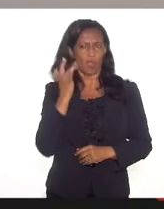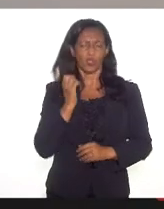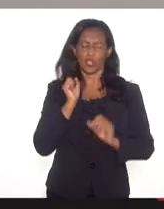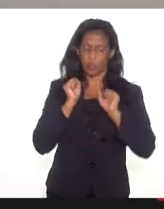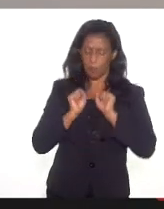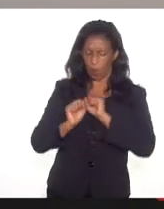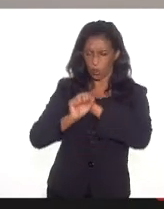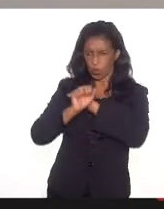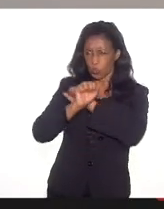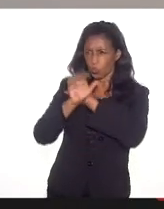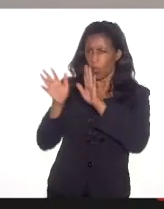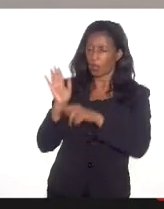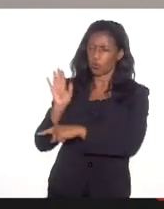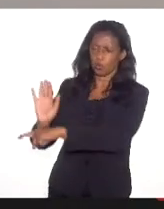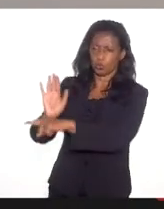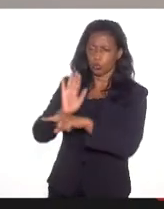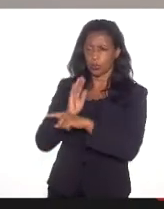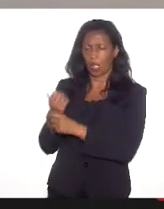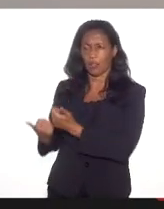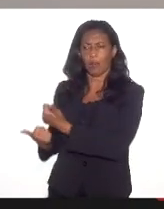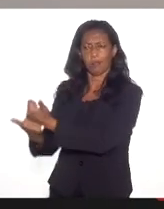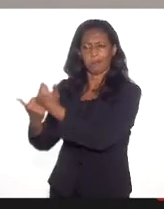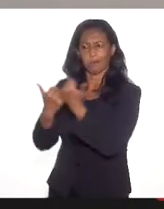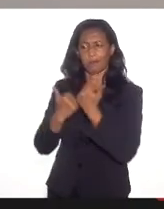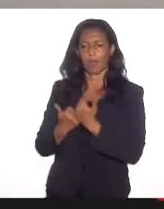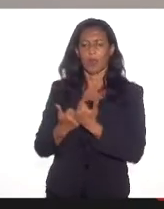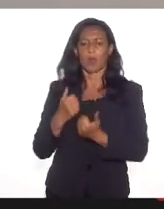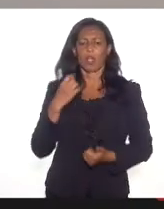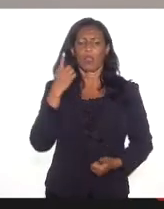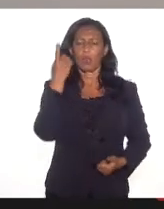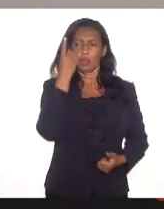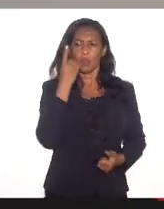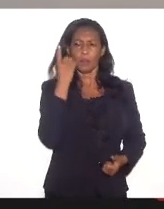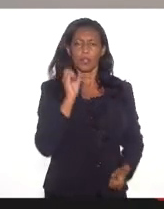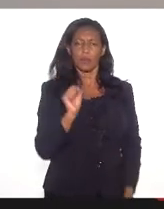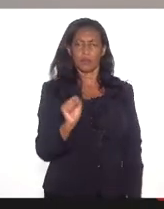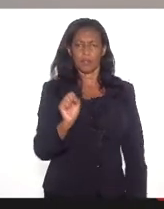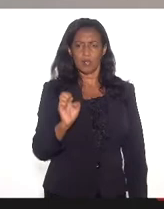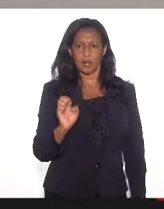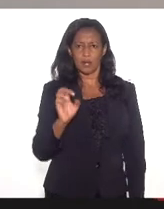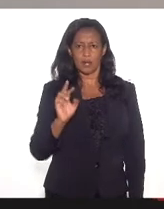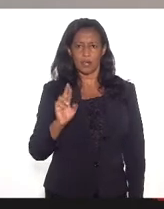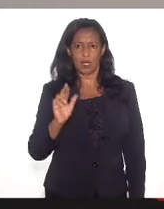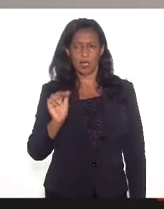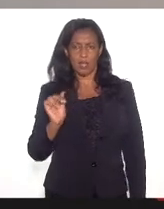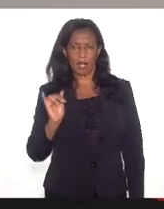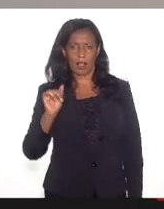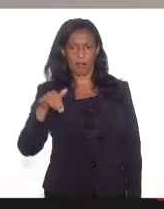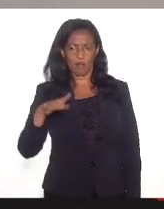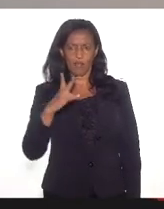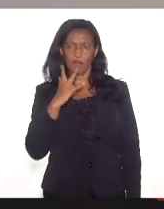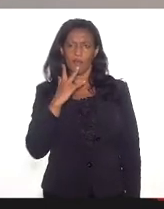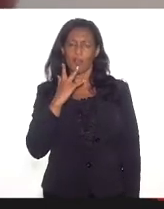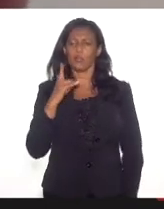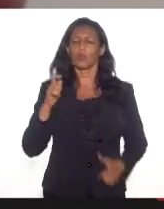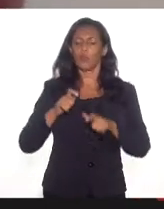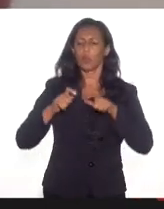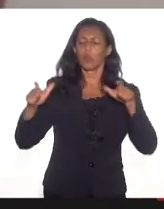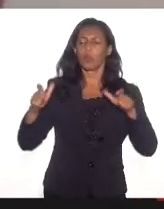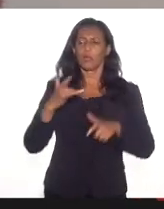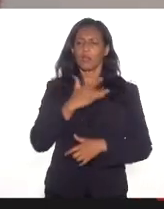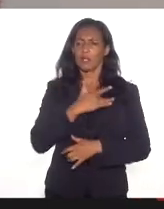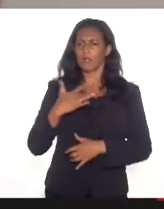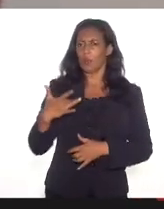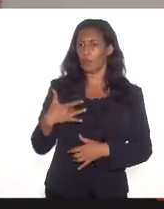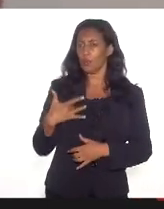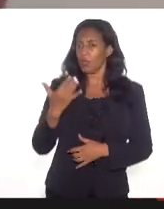para isso e estar apoiando e o deputado a Serafini falou do trabalho que nós estamos fazendo sobre o complexo econômico-industrial da saúde e a alimentação